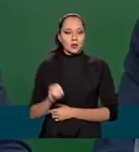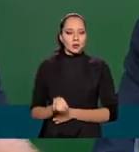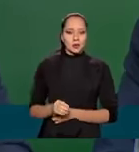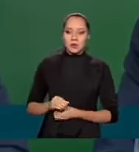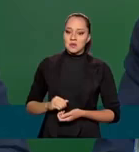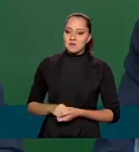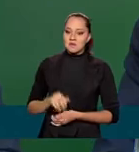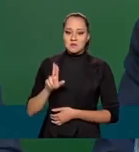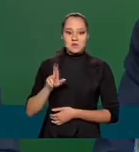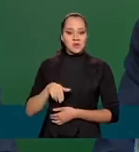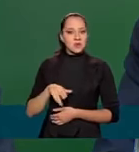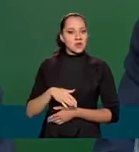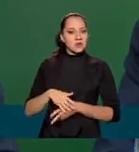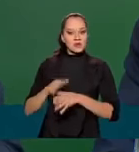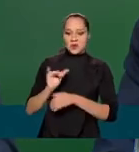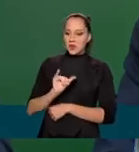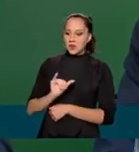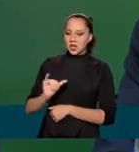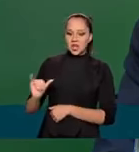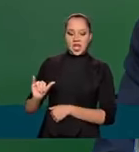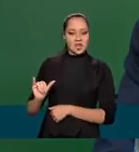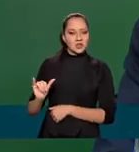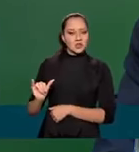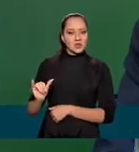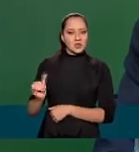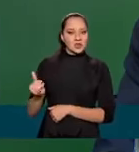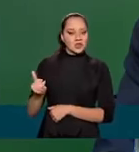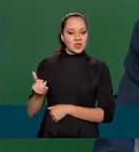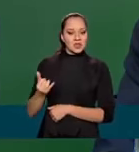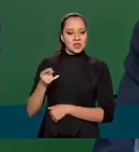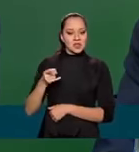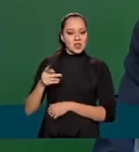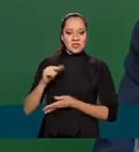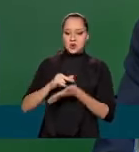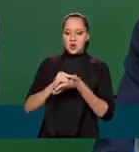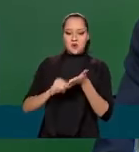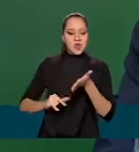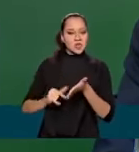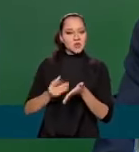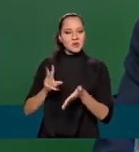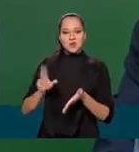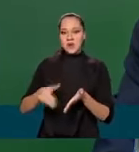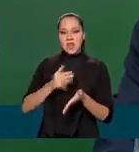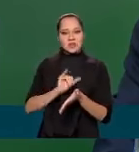comunicado da existência deste documento